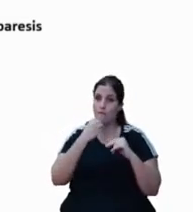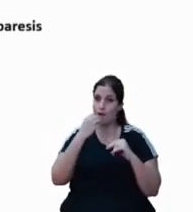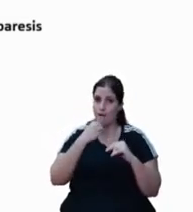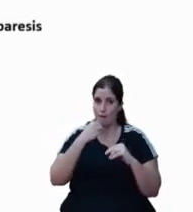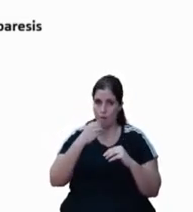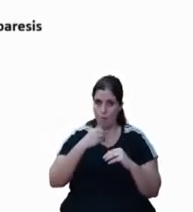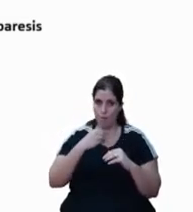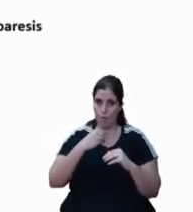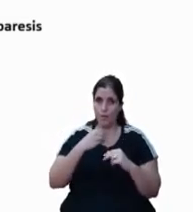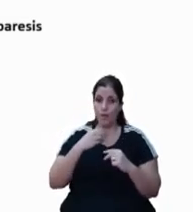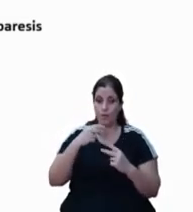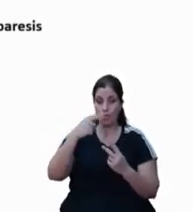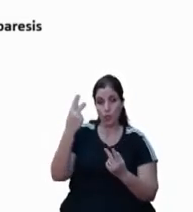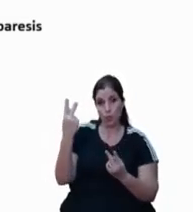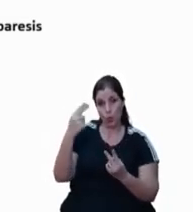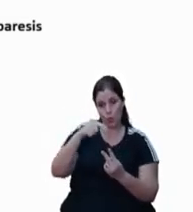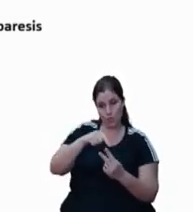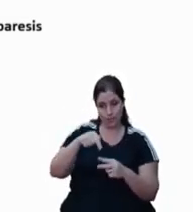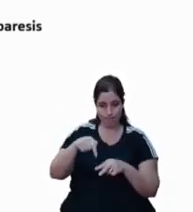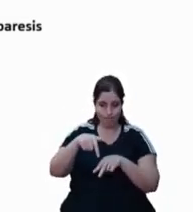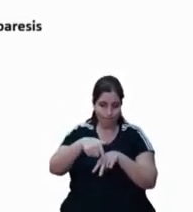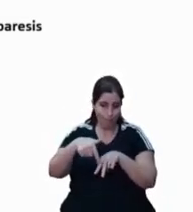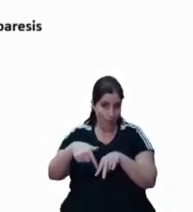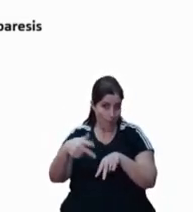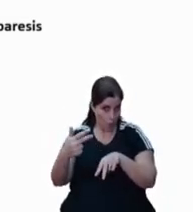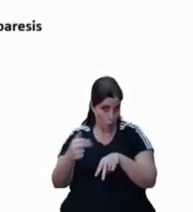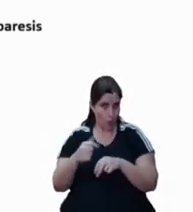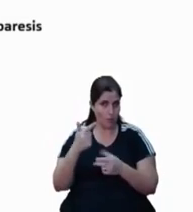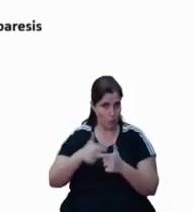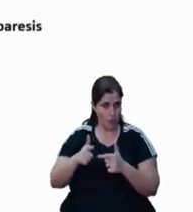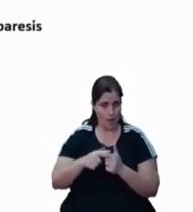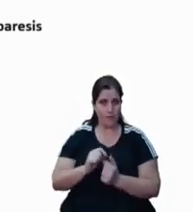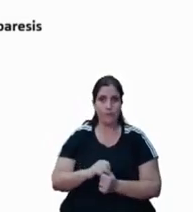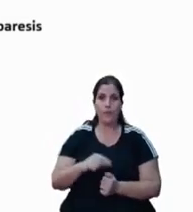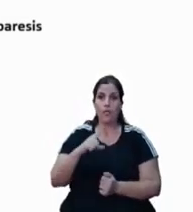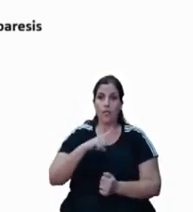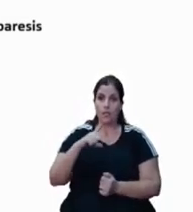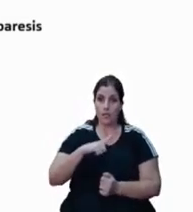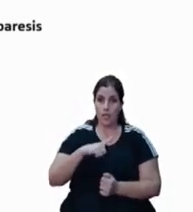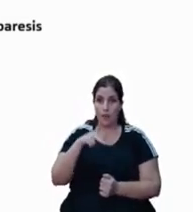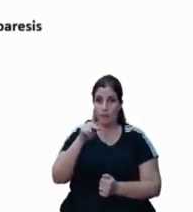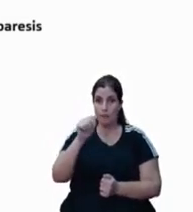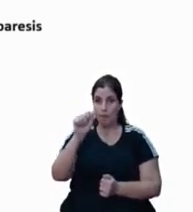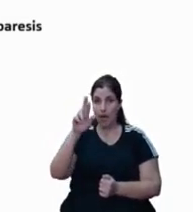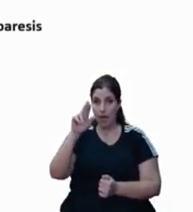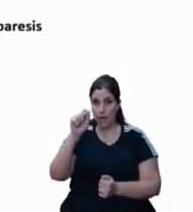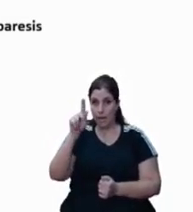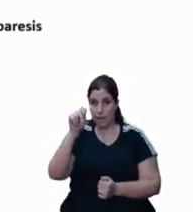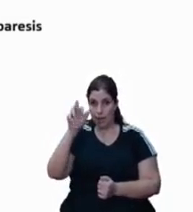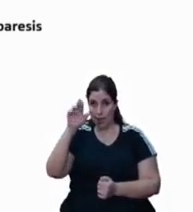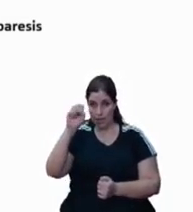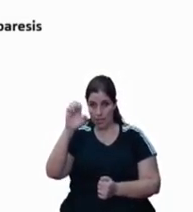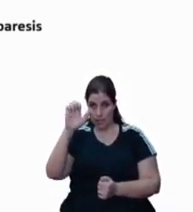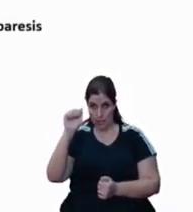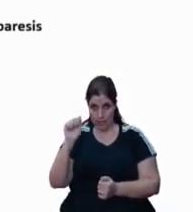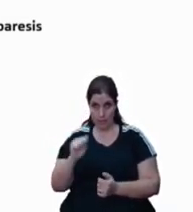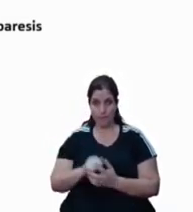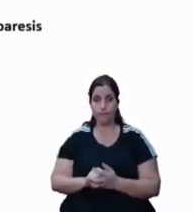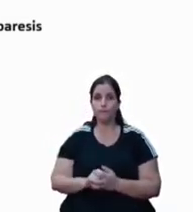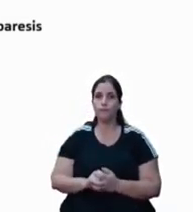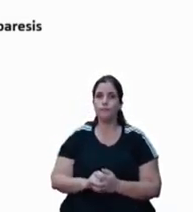em ambas as pernas. Esta pessoa tem a síndrome da paraparesia espástica progressiva.